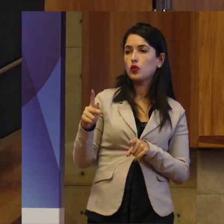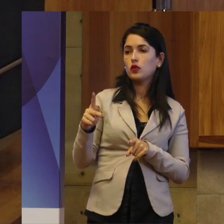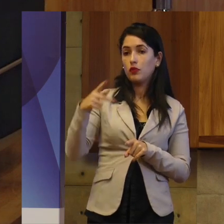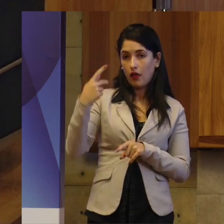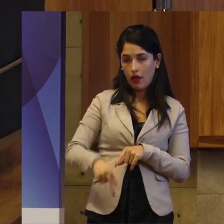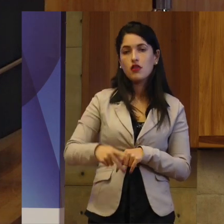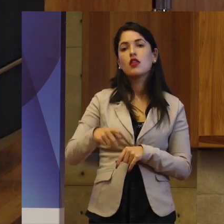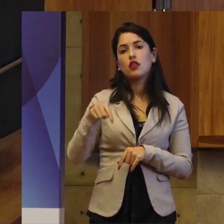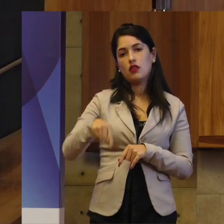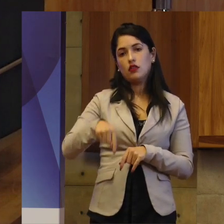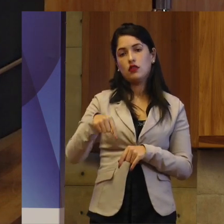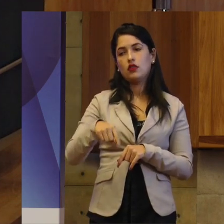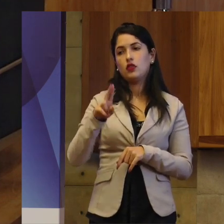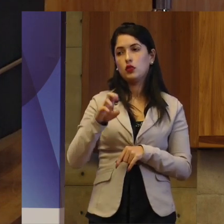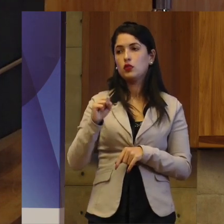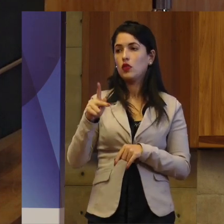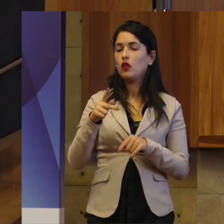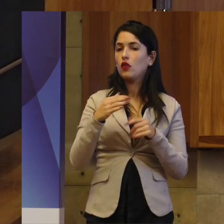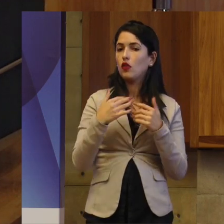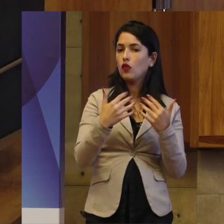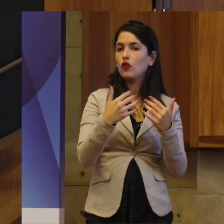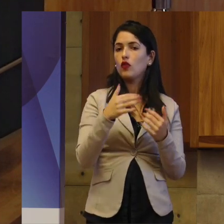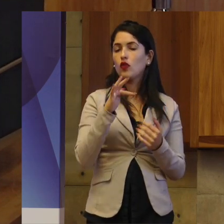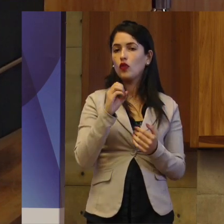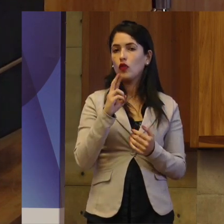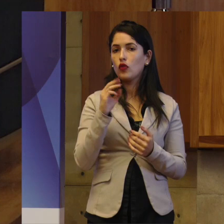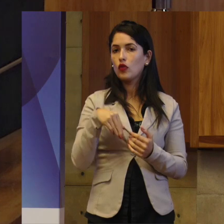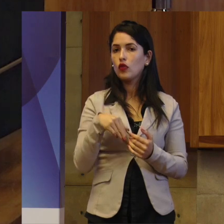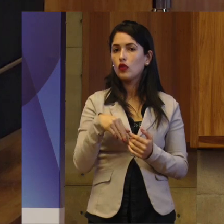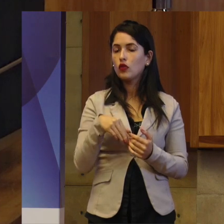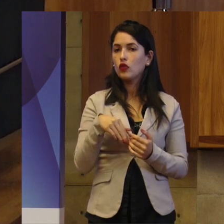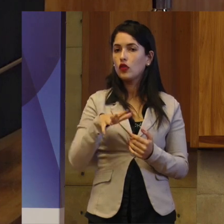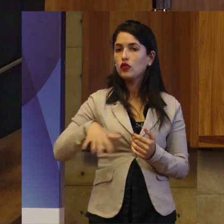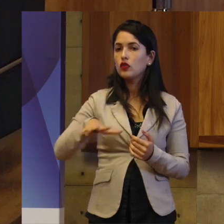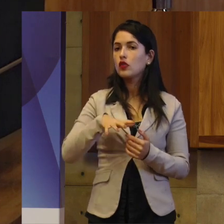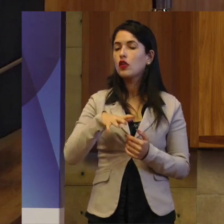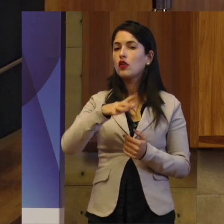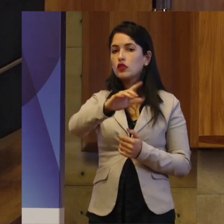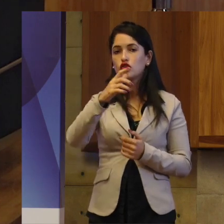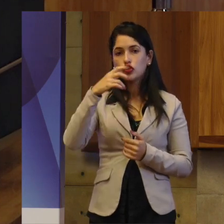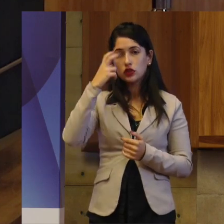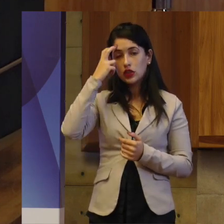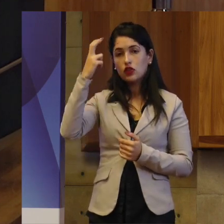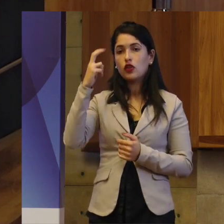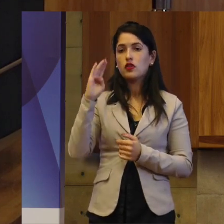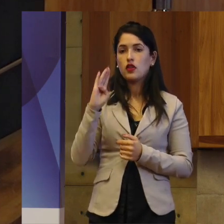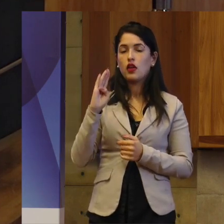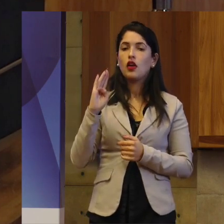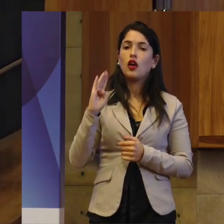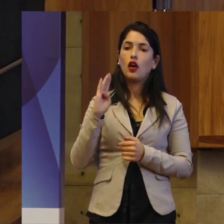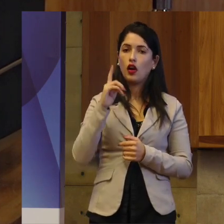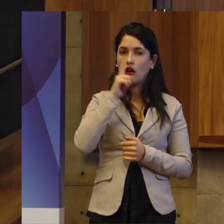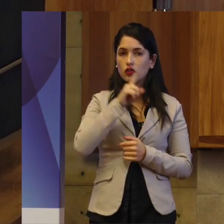vamos organizar o Fórum Regional Latino-Americano de Inteligência Artificial. Isso. E vamos apresentar aí a nossa